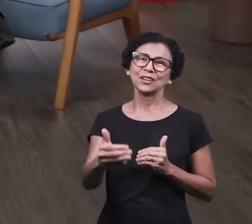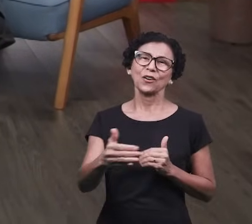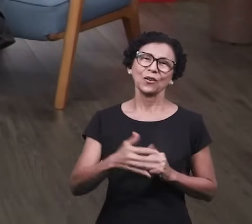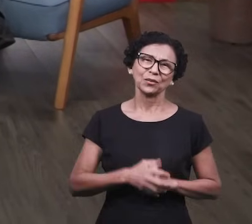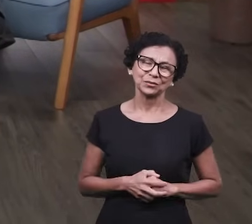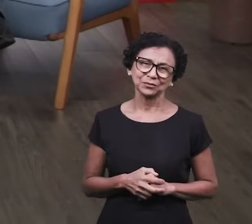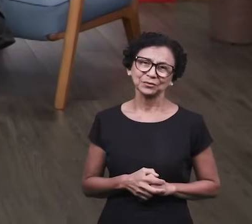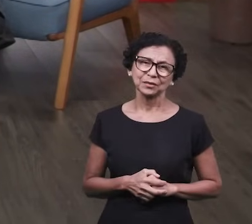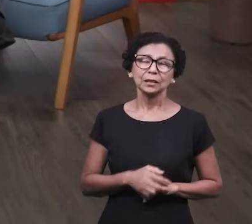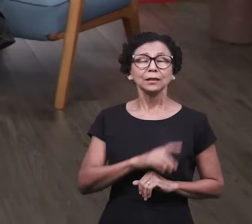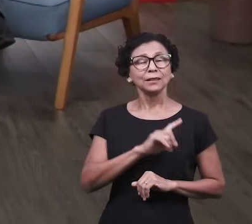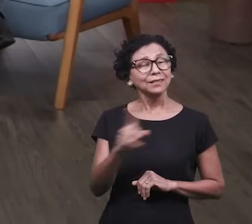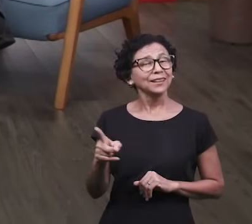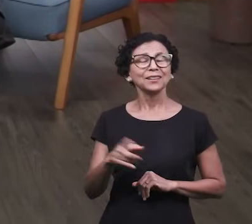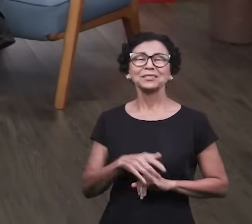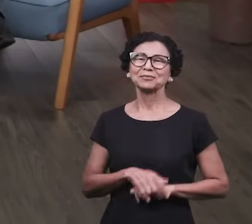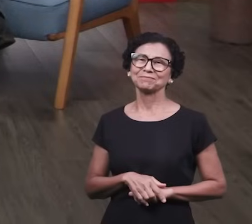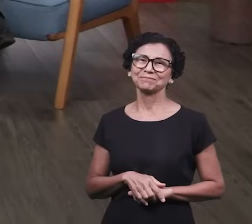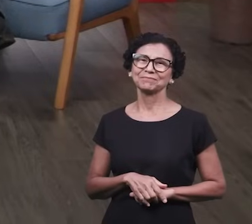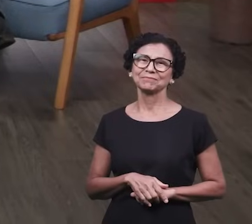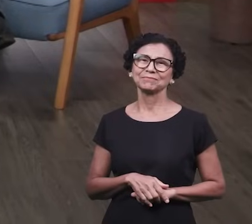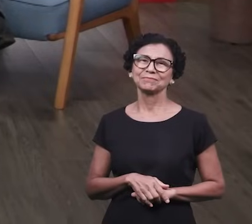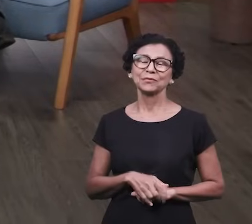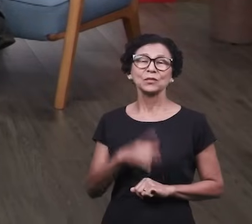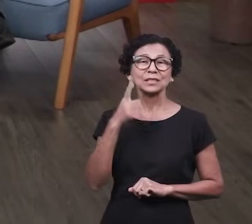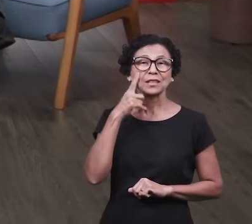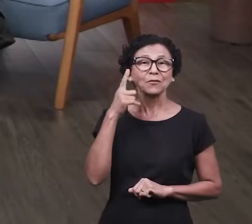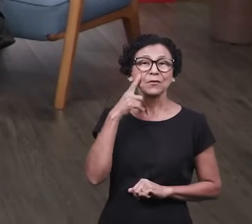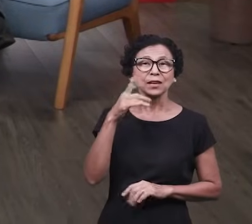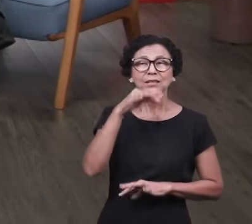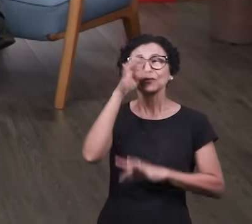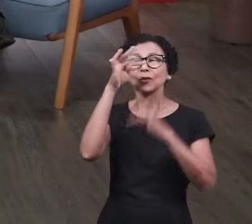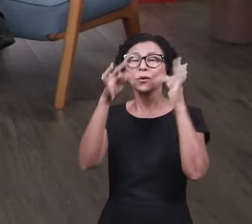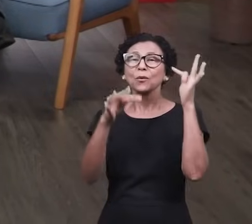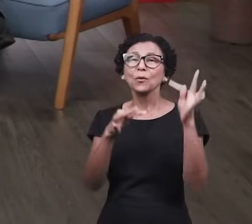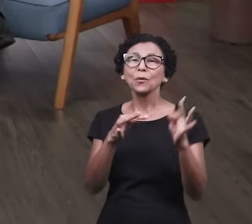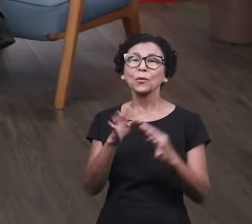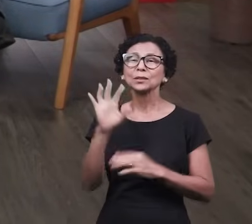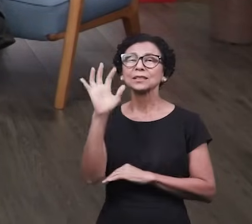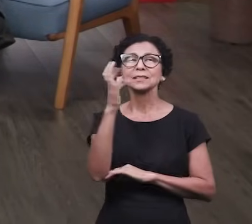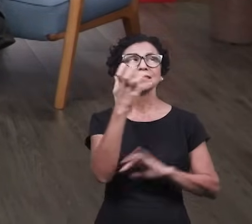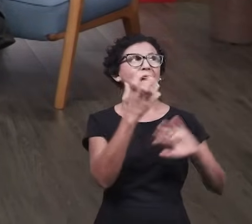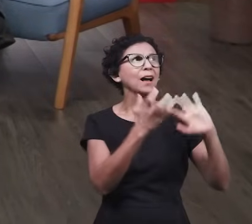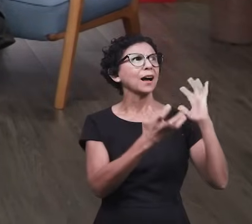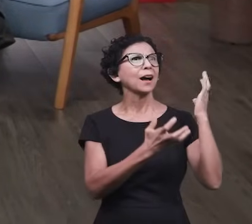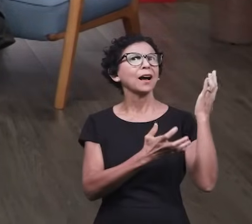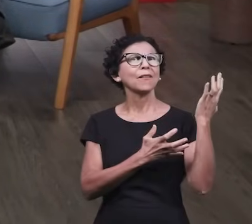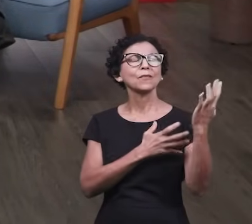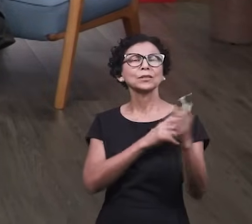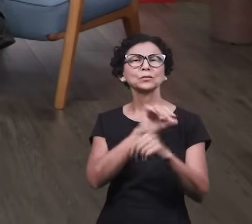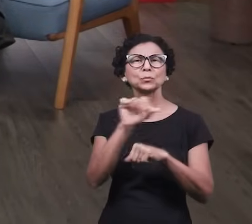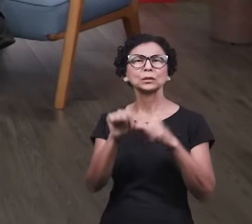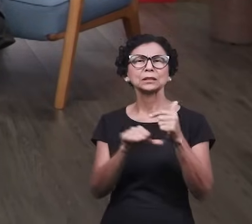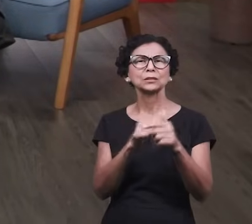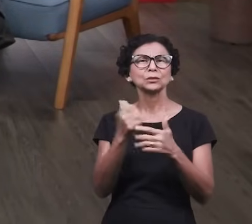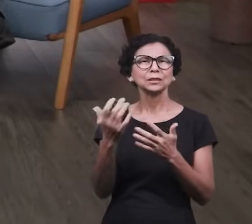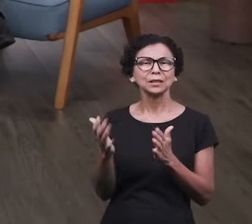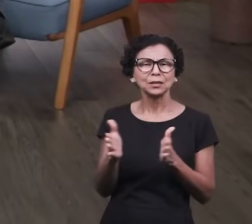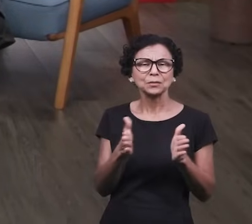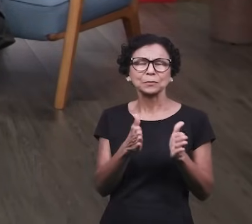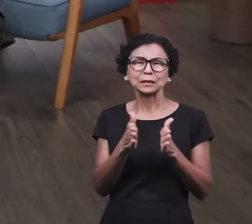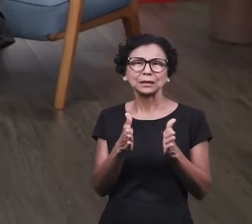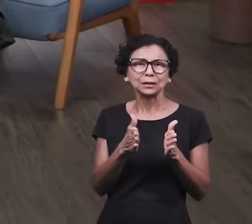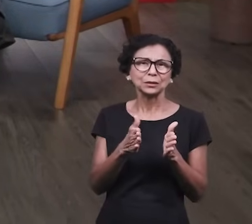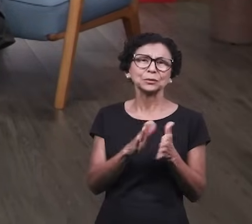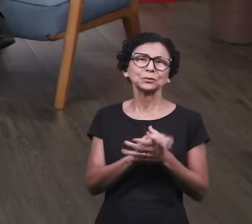assim também. Você vê os sinais da presença dele, o resultado dele na vida da igreja, a igreja que